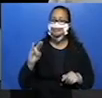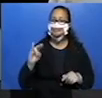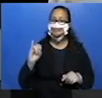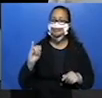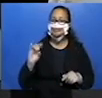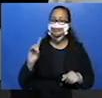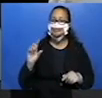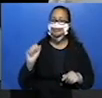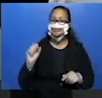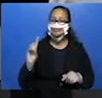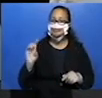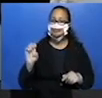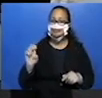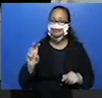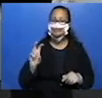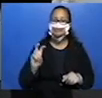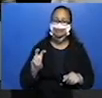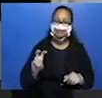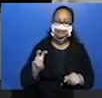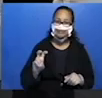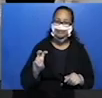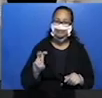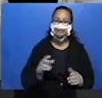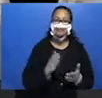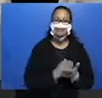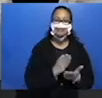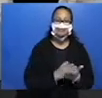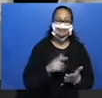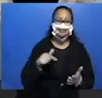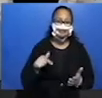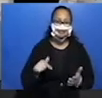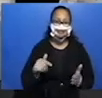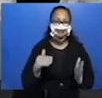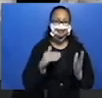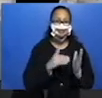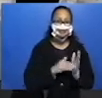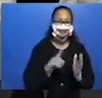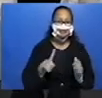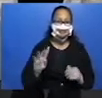vamos trabalhar da página 7 até a 14.